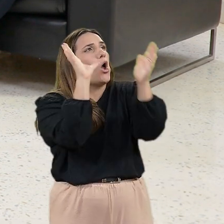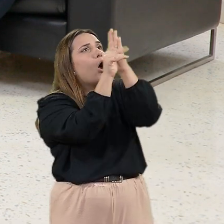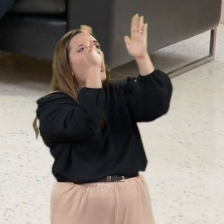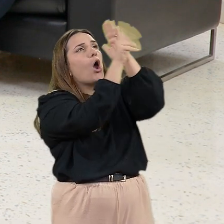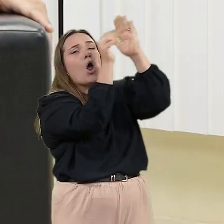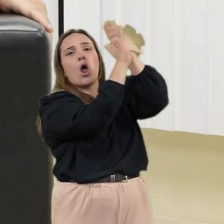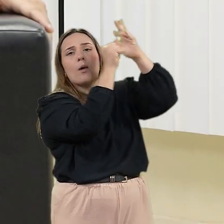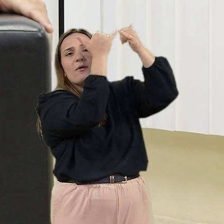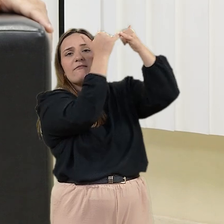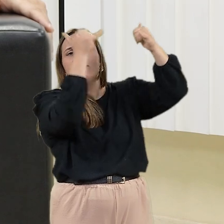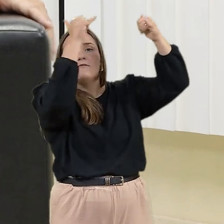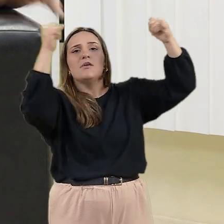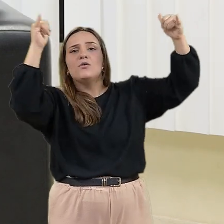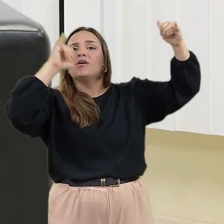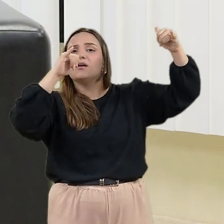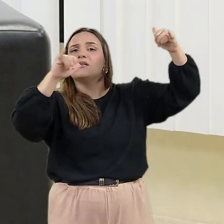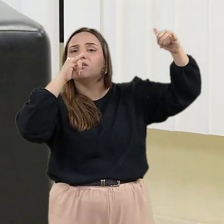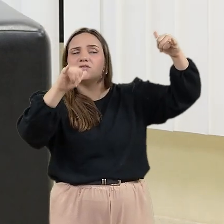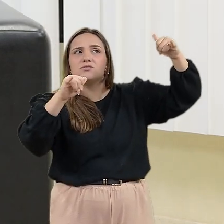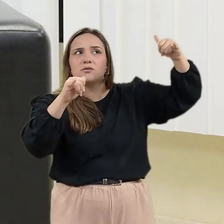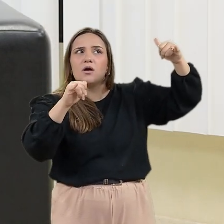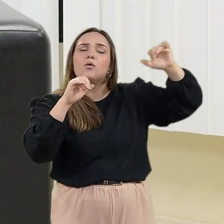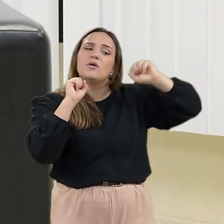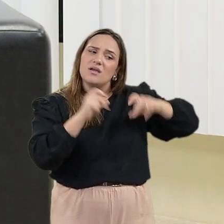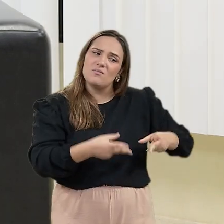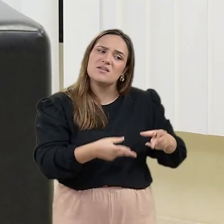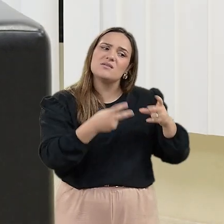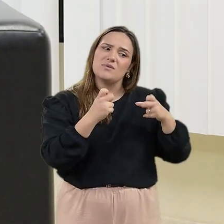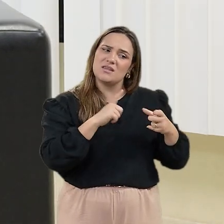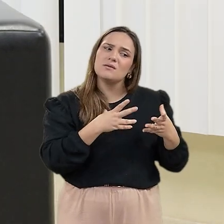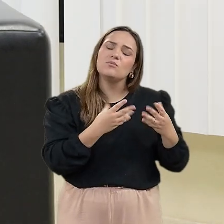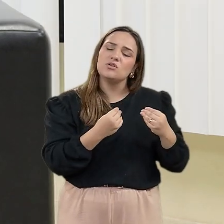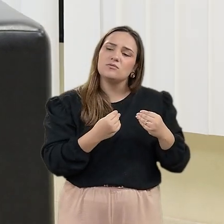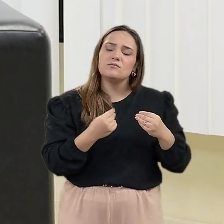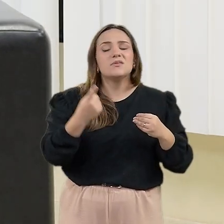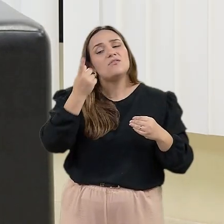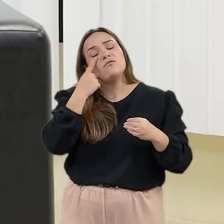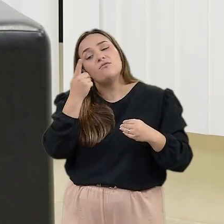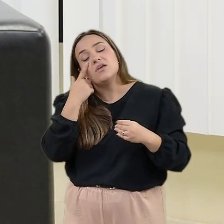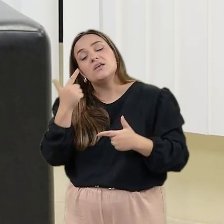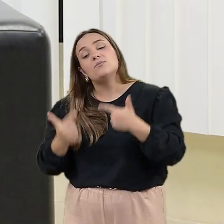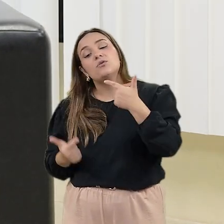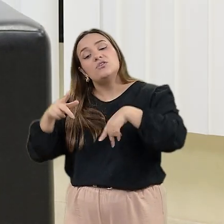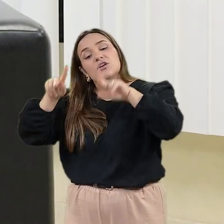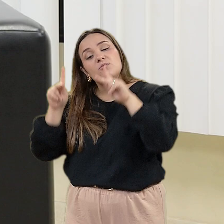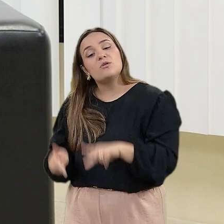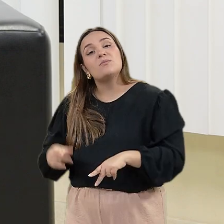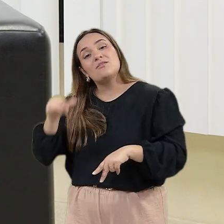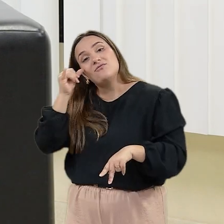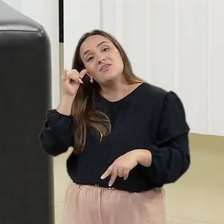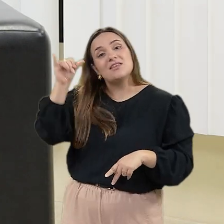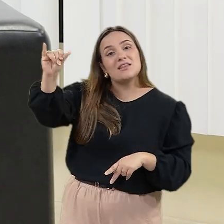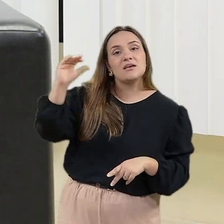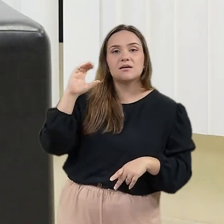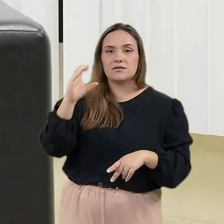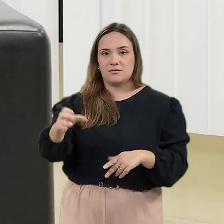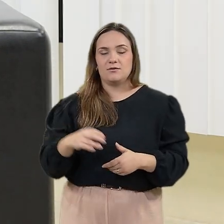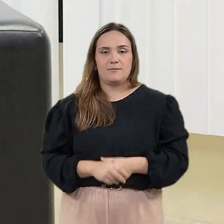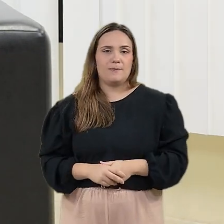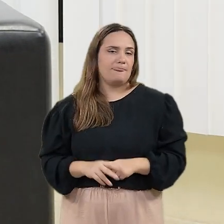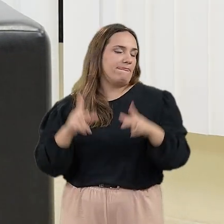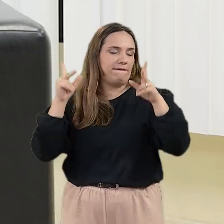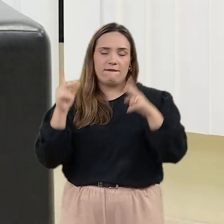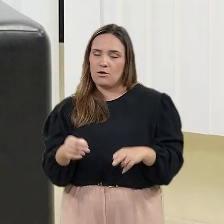que estudar o fenômeno e praticar políticas públicas que evitem esse crime, entendeu?